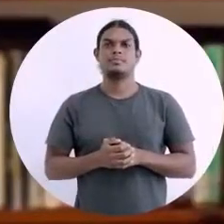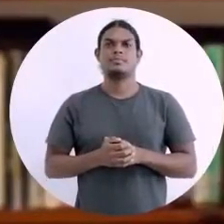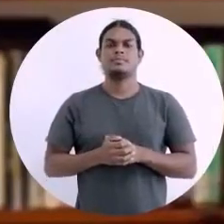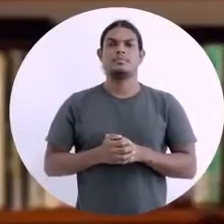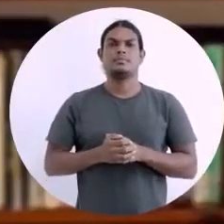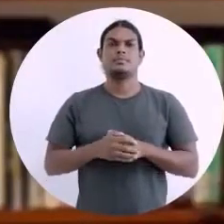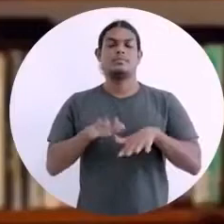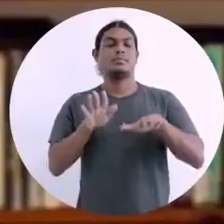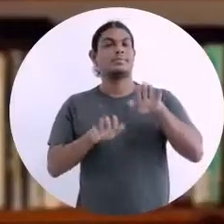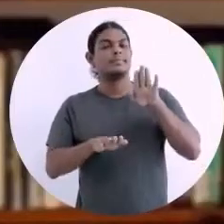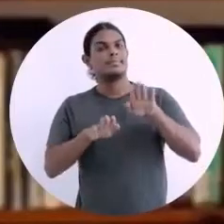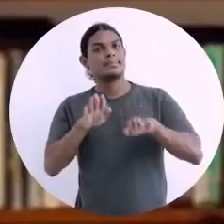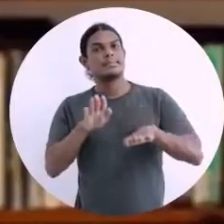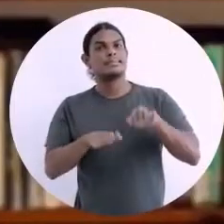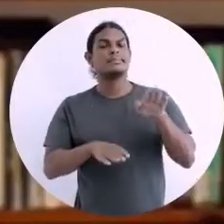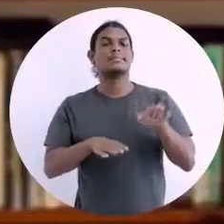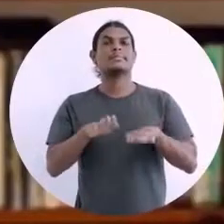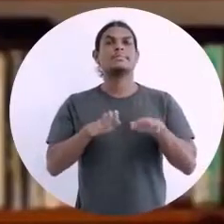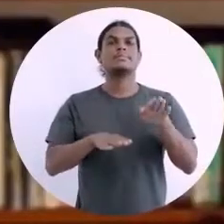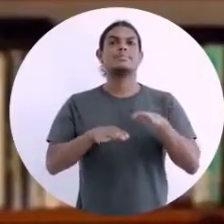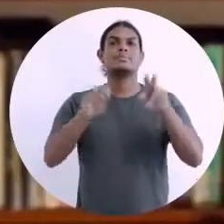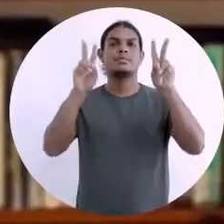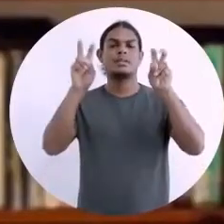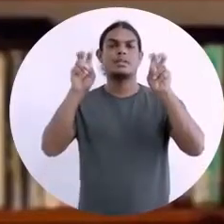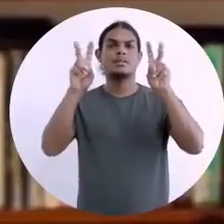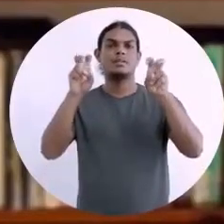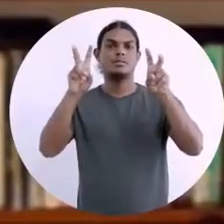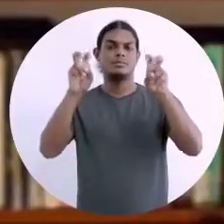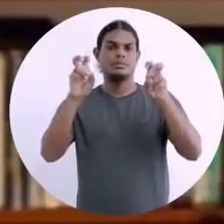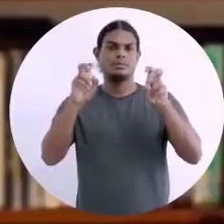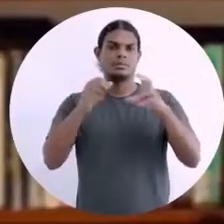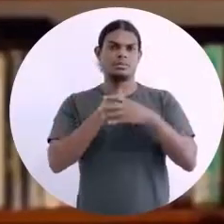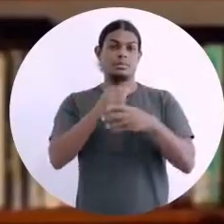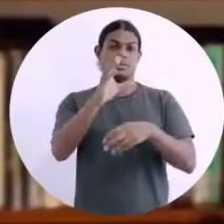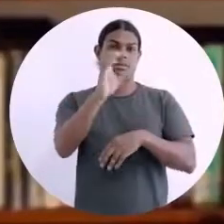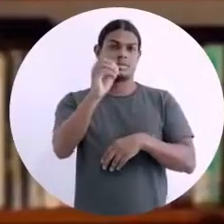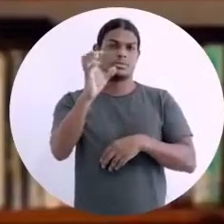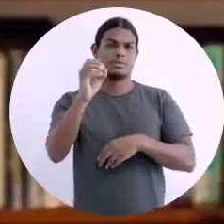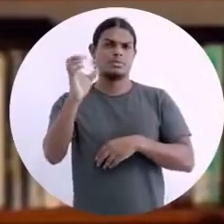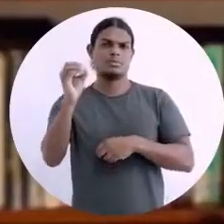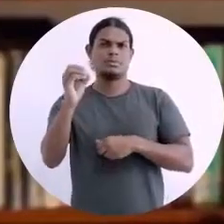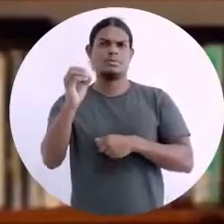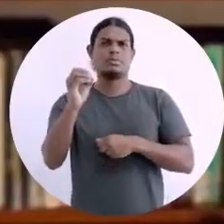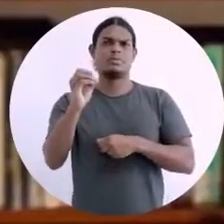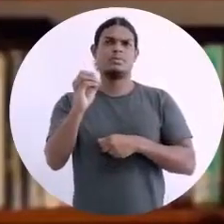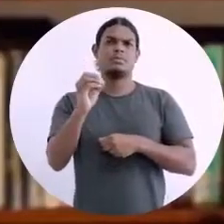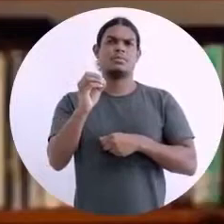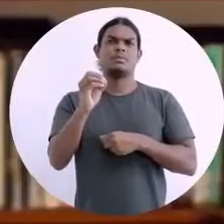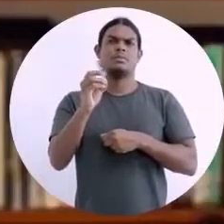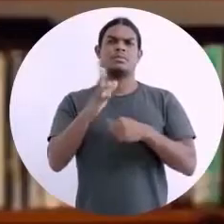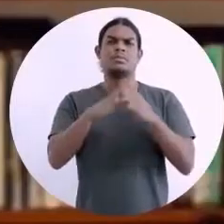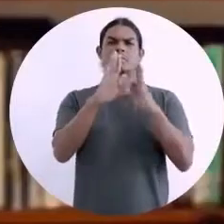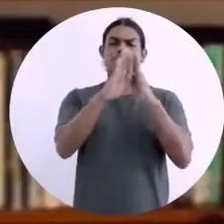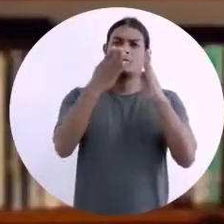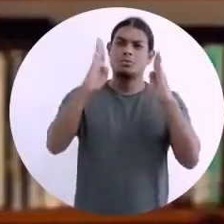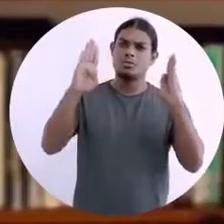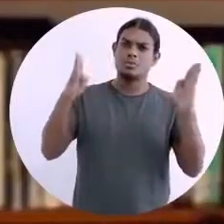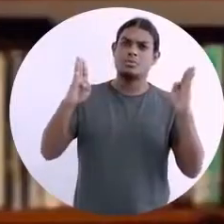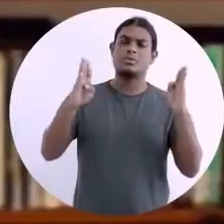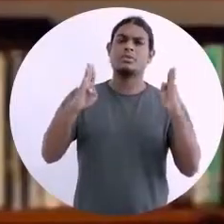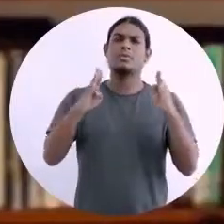Algumas classes, algumas áreas que são representadas nessa classe, a 000, entre elas estão a biblioteconomia,